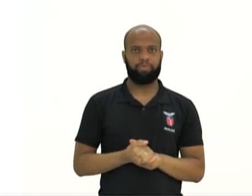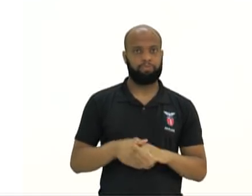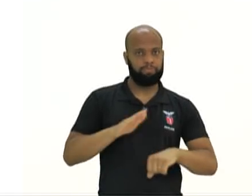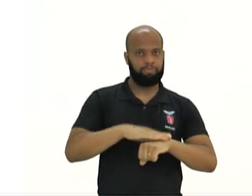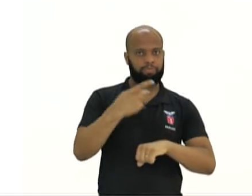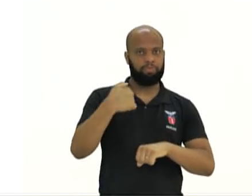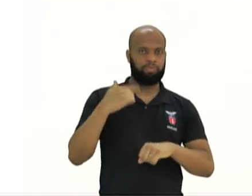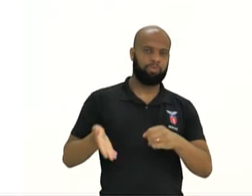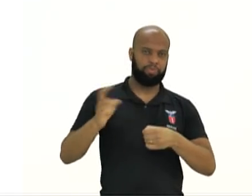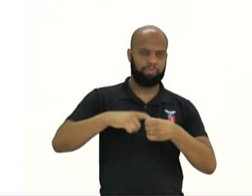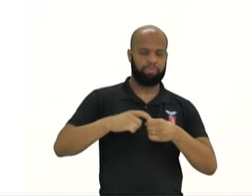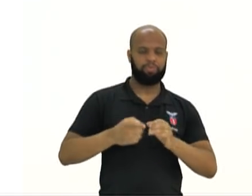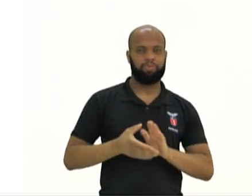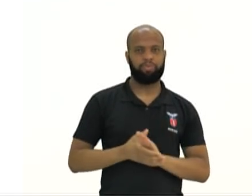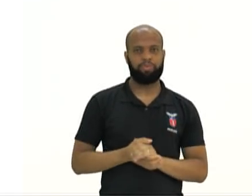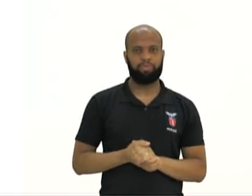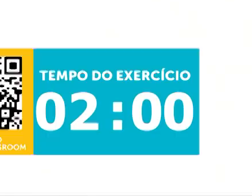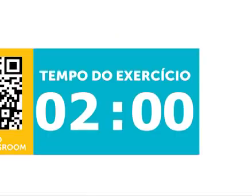rapidinho, a gente já volta aí.